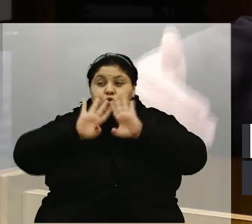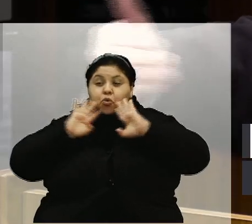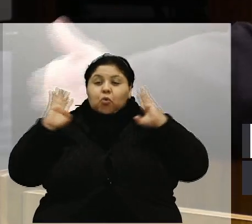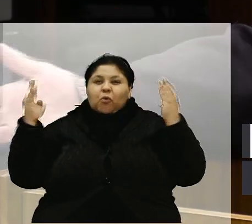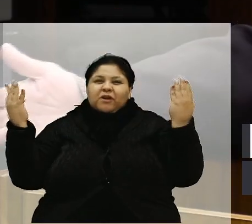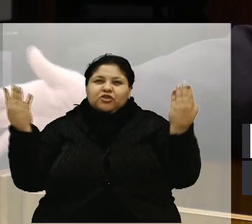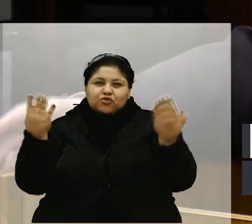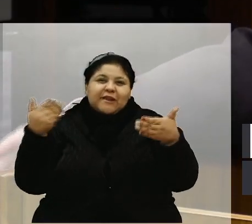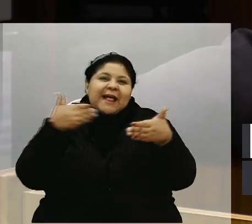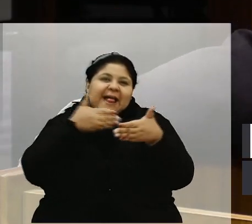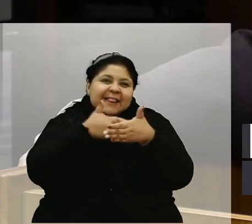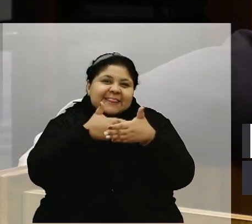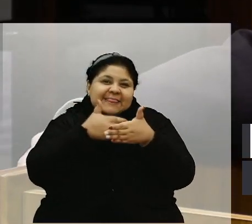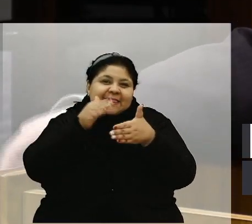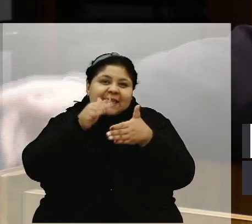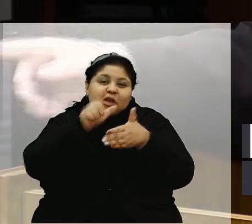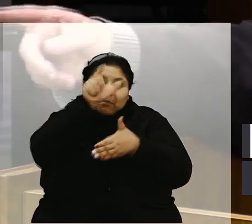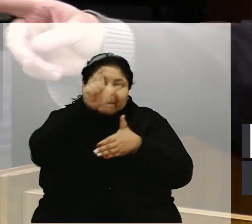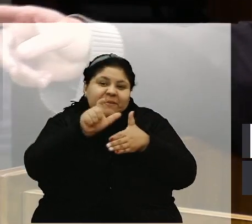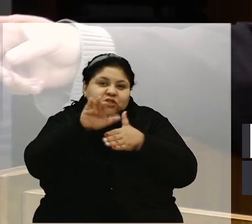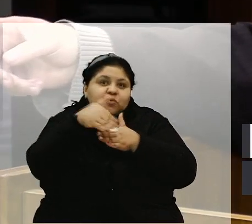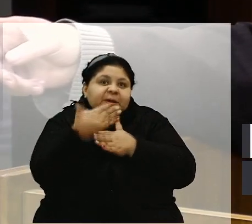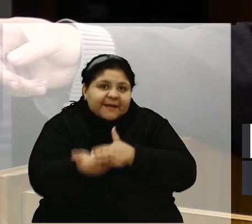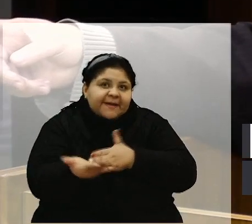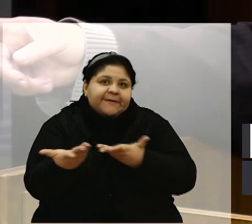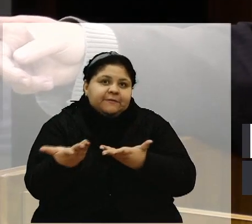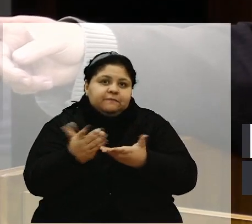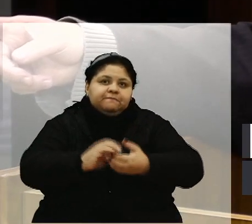caia, não dá mais para ser assim.